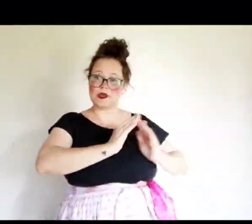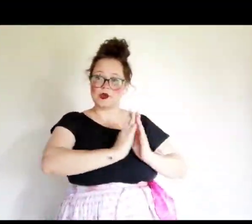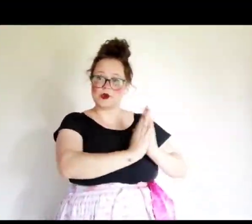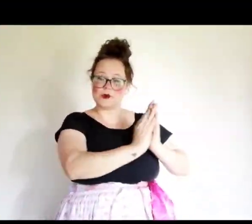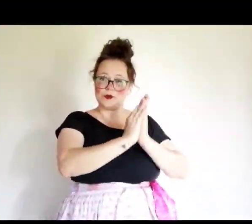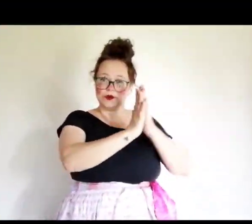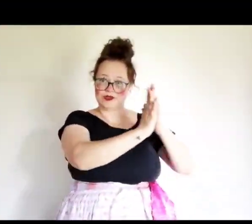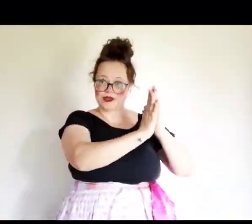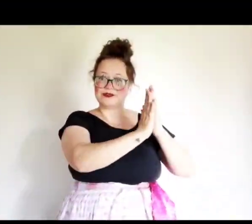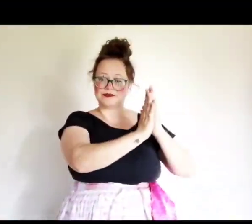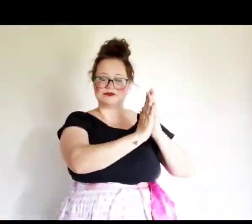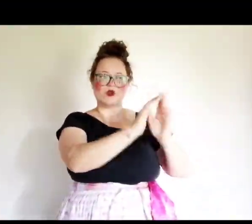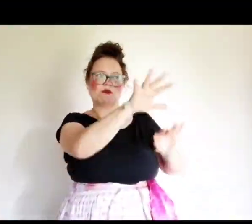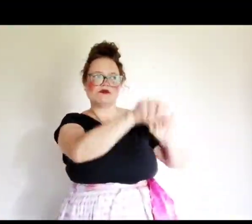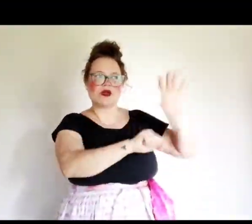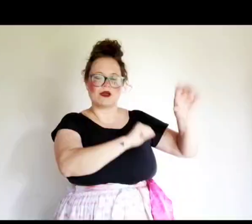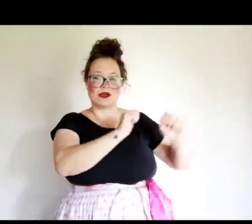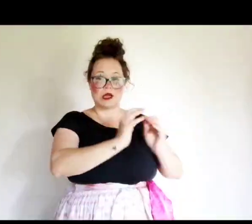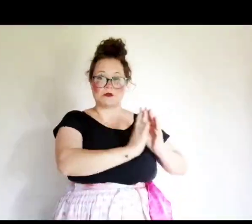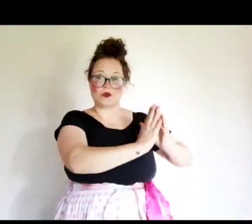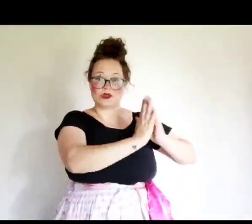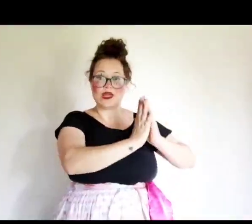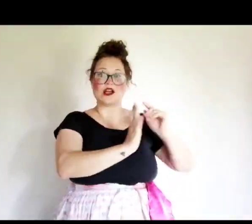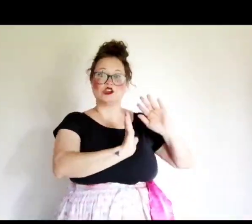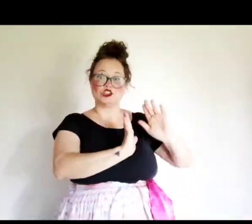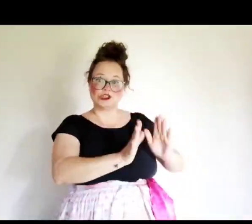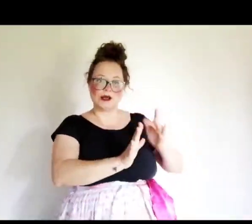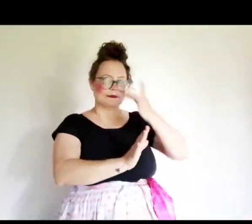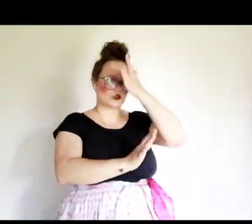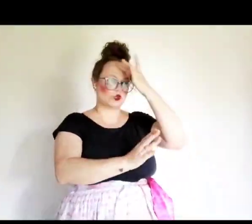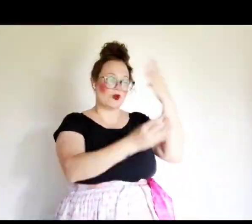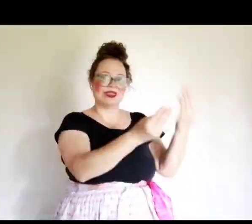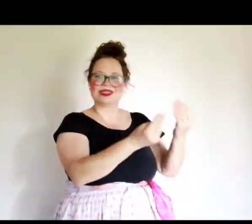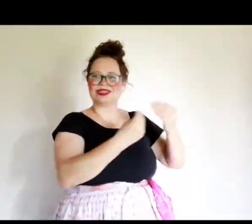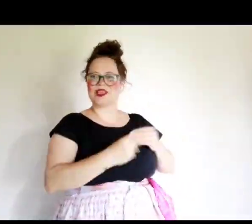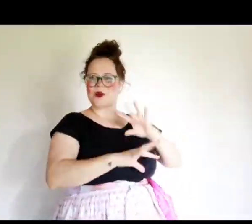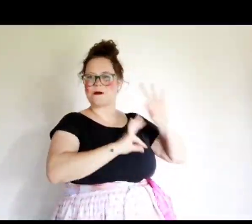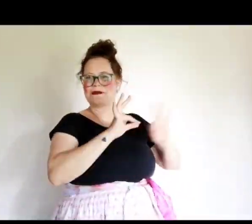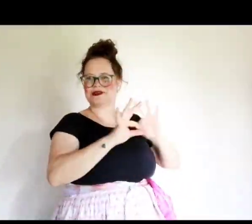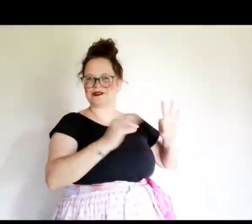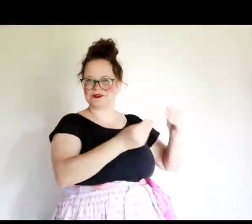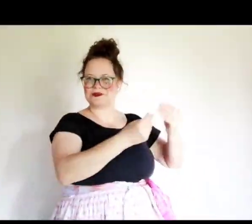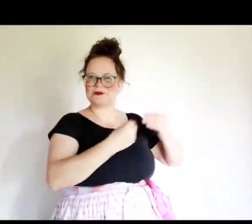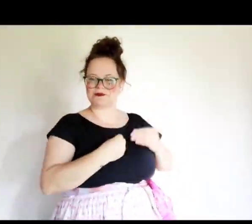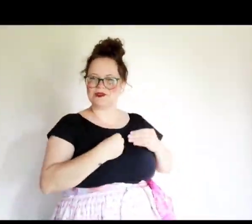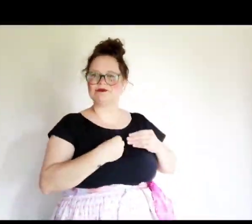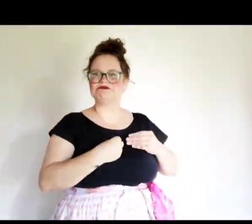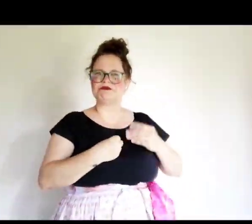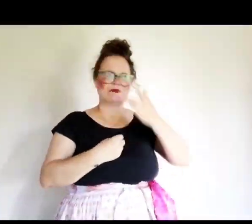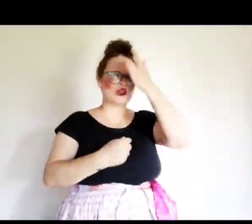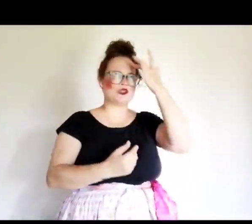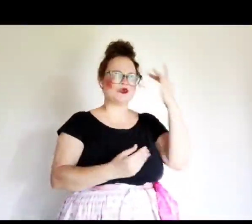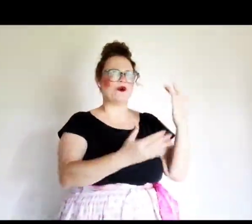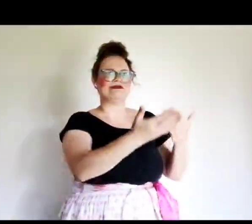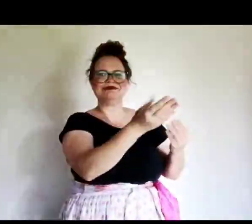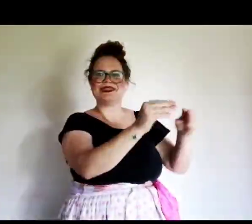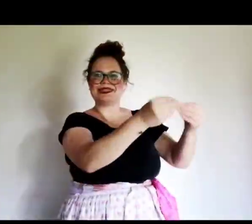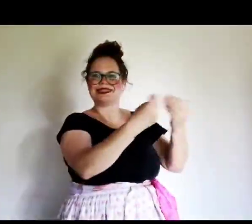Vou pegando daqui. Eu peguei algumas bonecas que eu ganhei, porque as pessoas foram me dando bonecas de pano. Aí